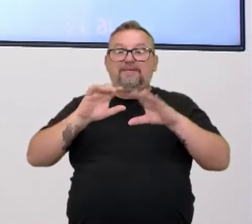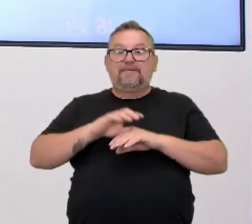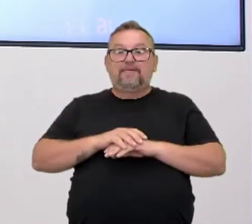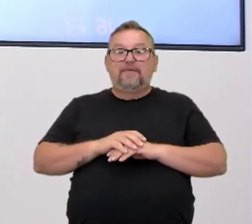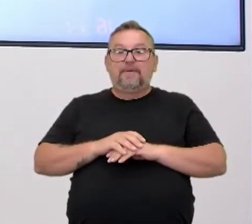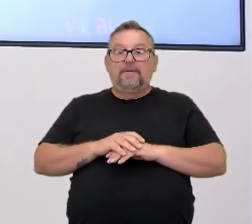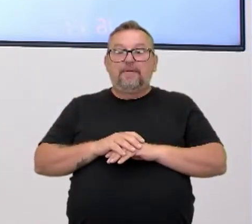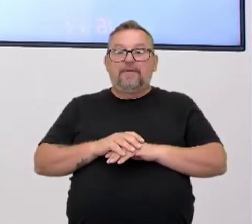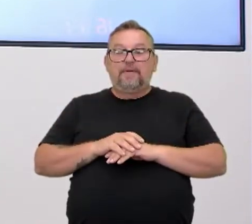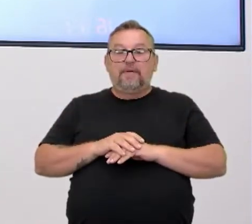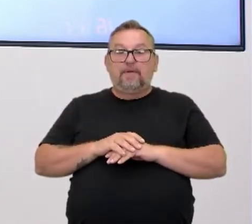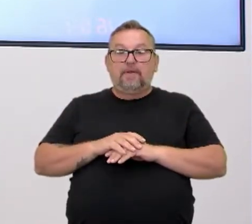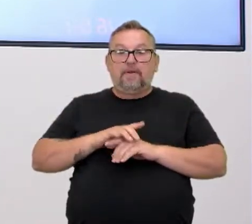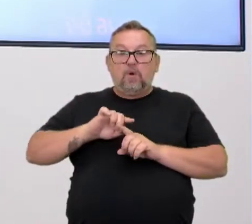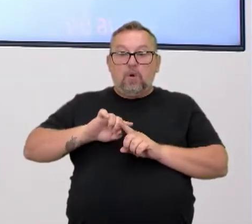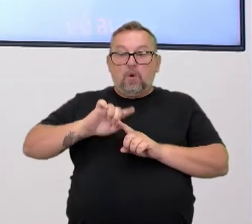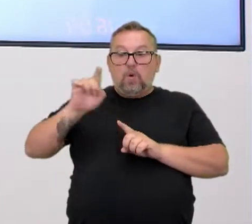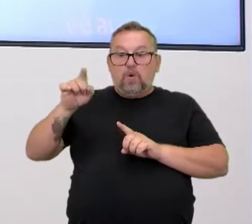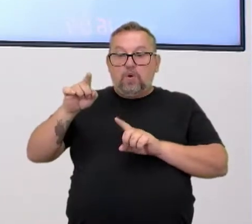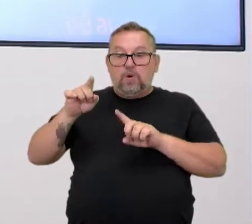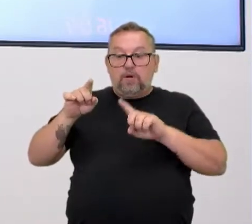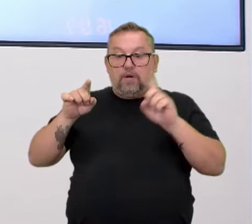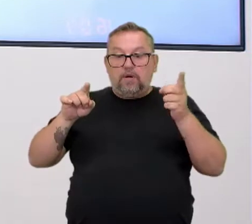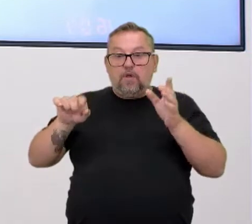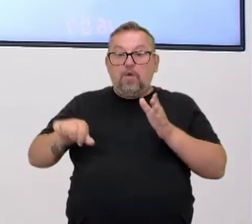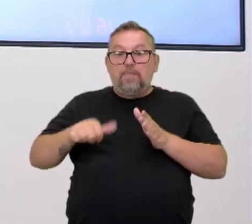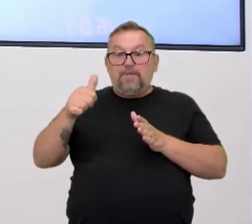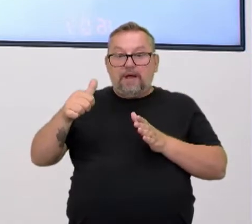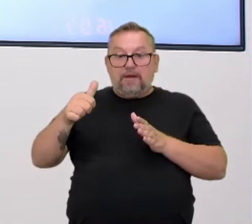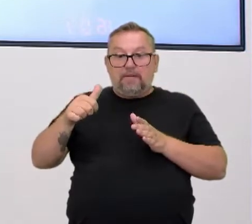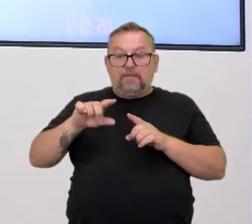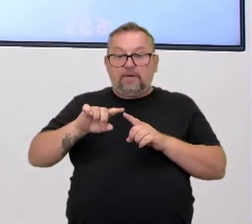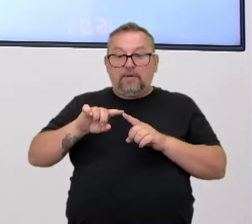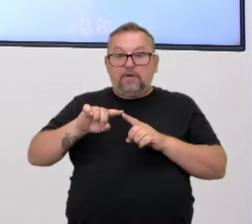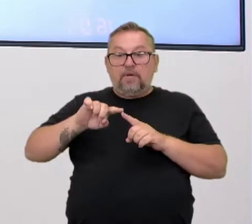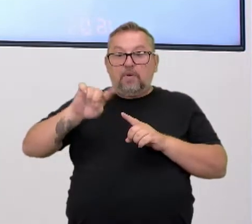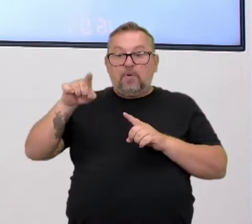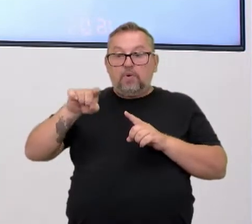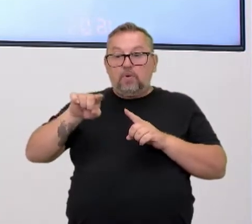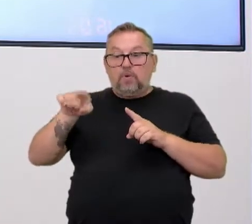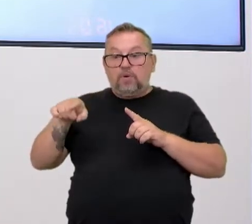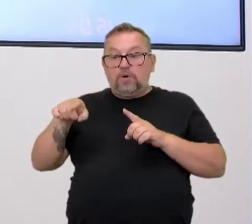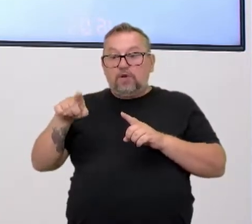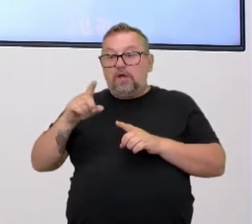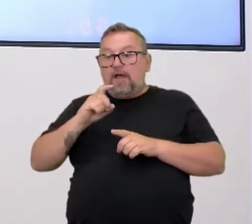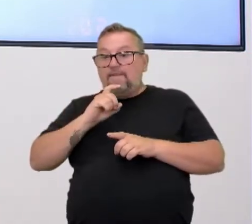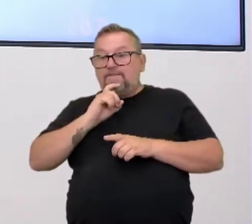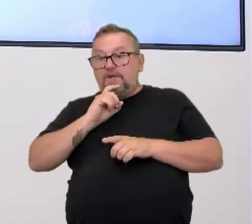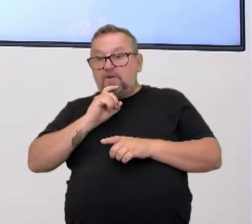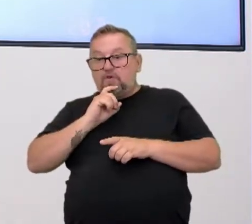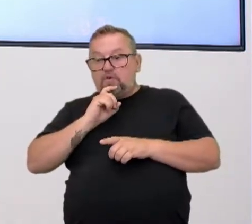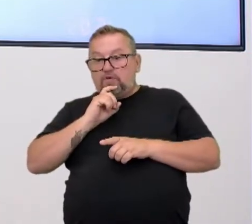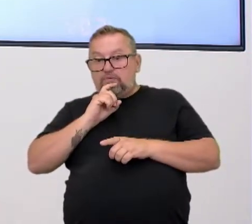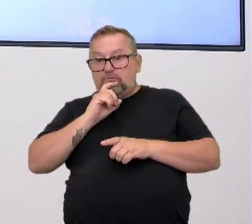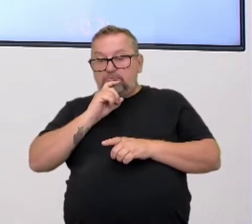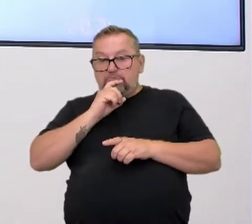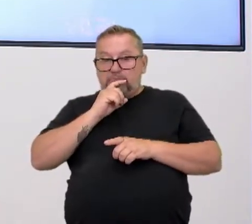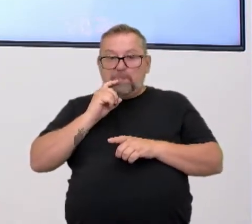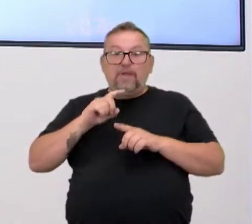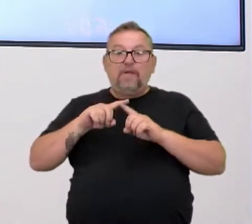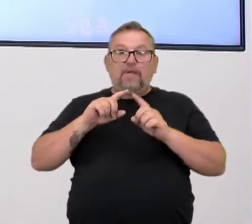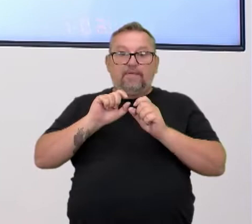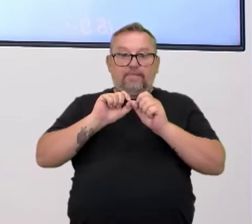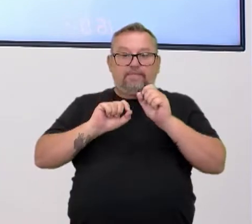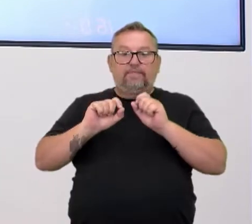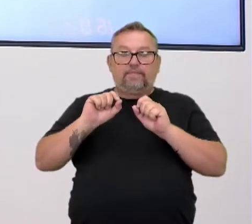Ramificação primária, azul. Ramificação secundária, verde. E os conectores que vai ligar